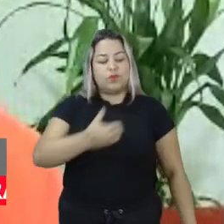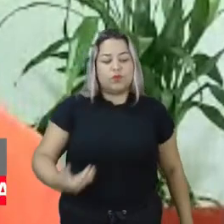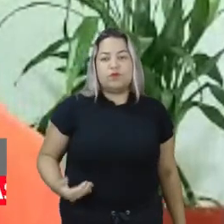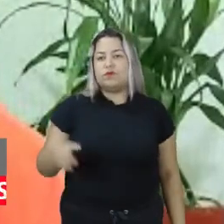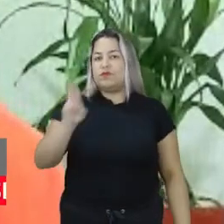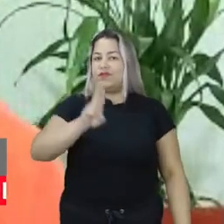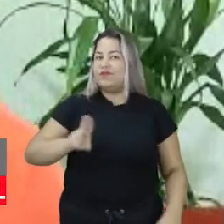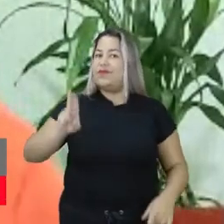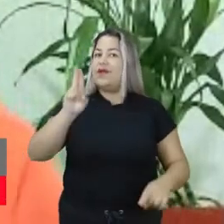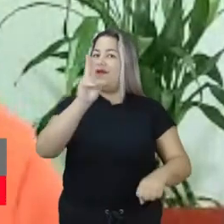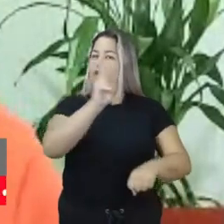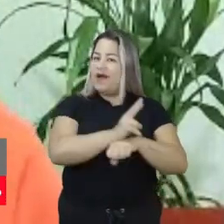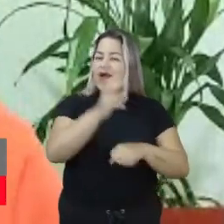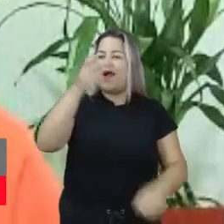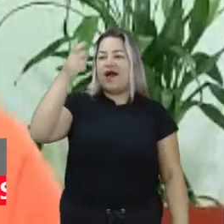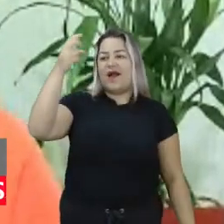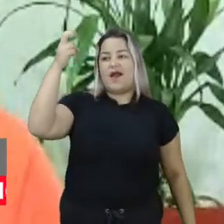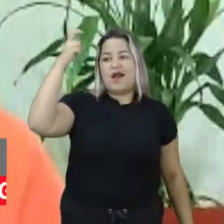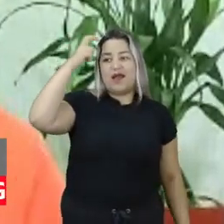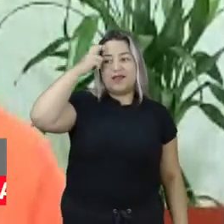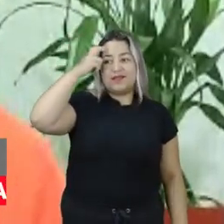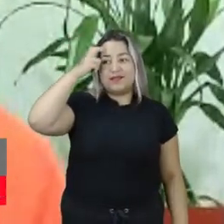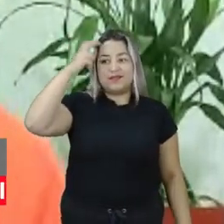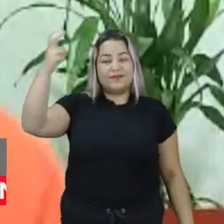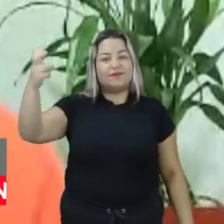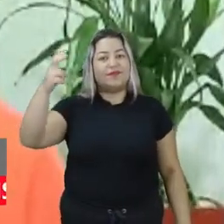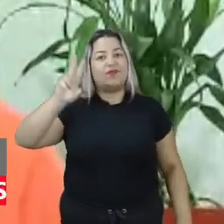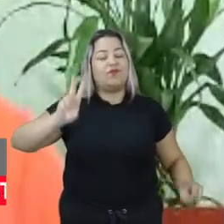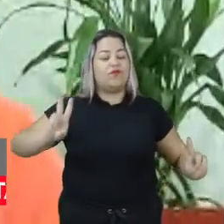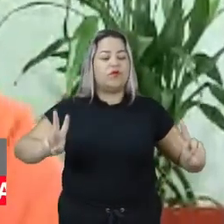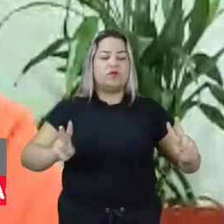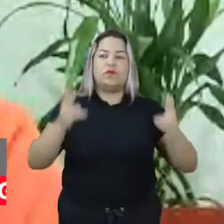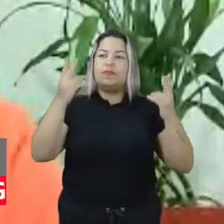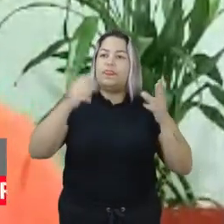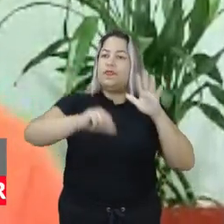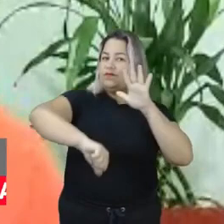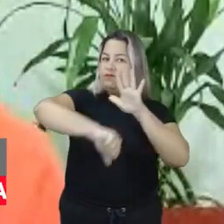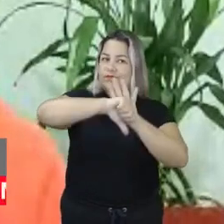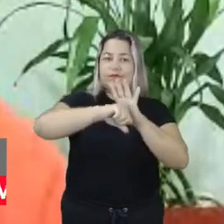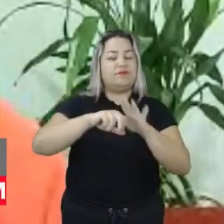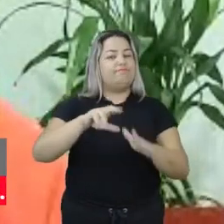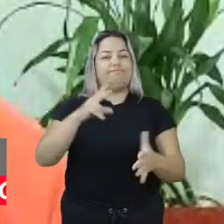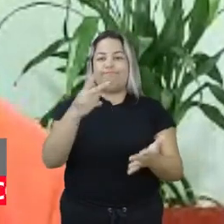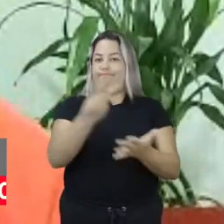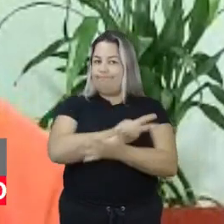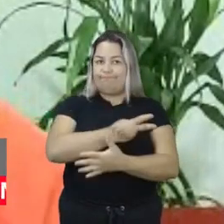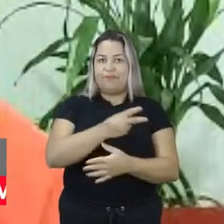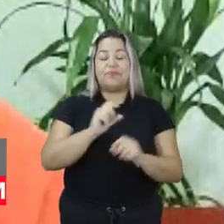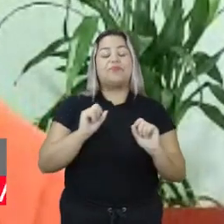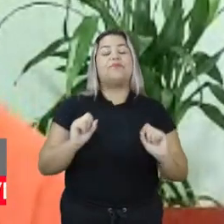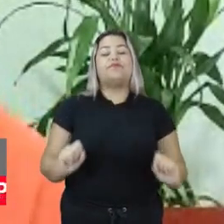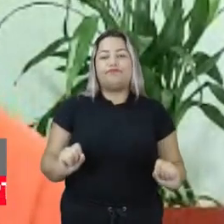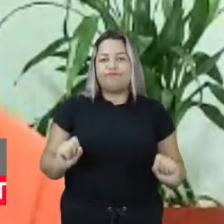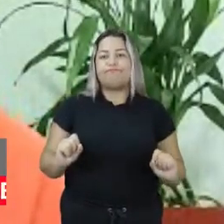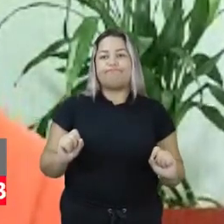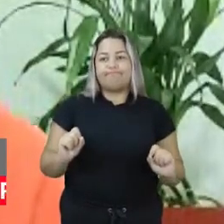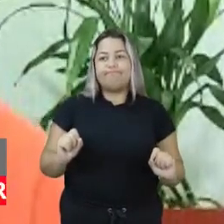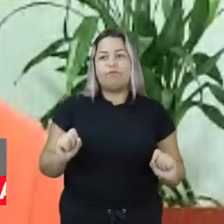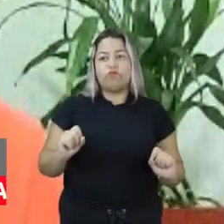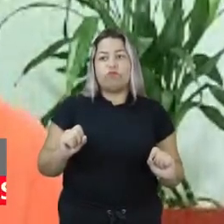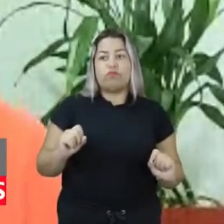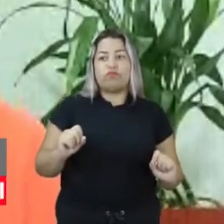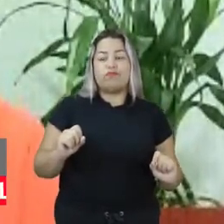a prevenção, a inteligência e valorizando que os crimes não aconteçam. Porque depois de ocorridos, eles são